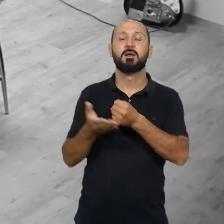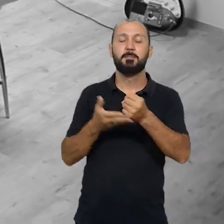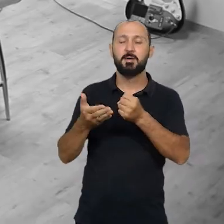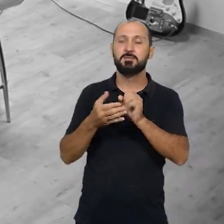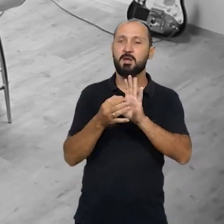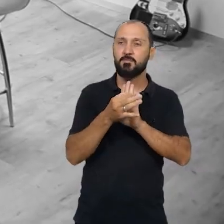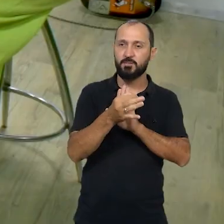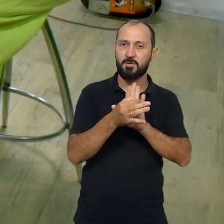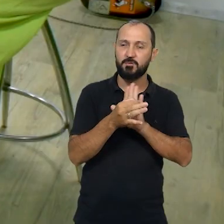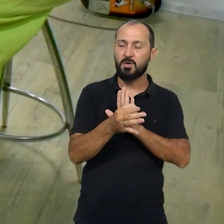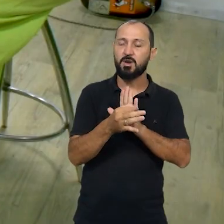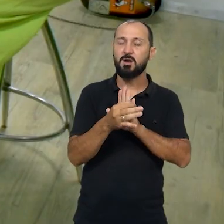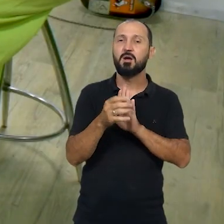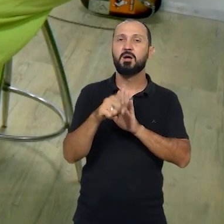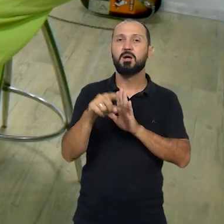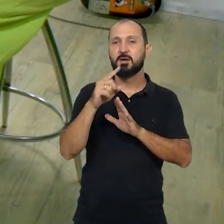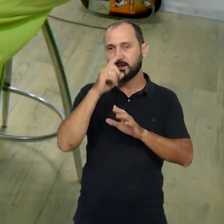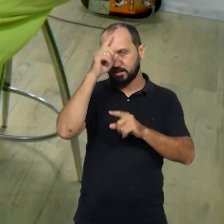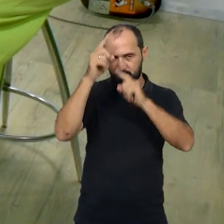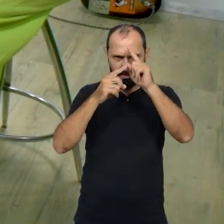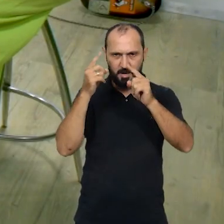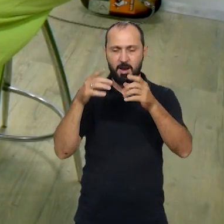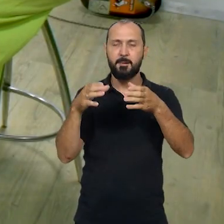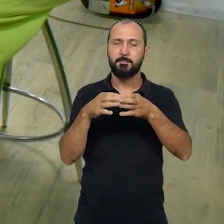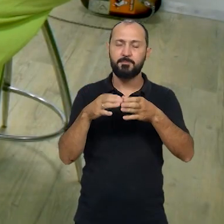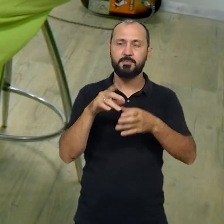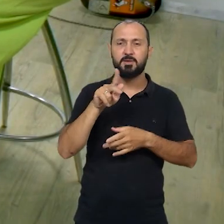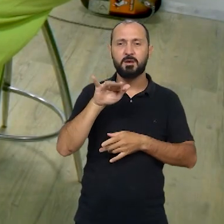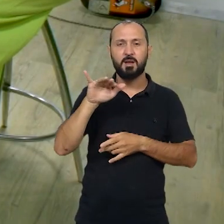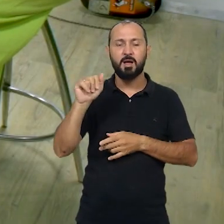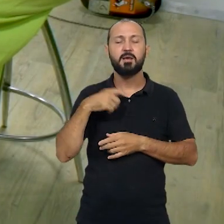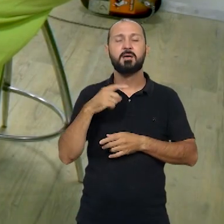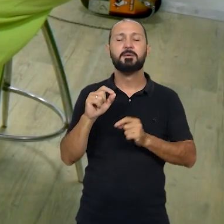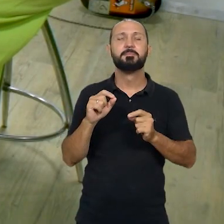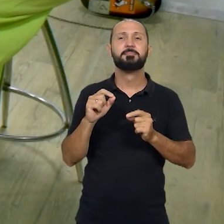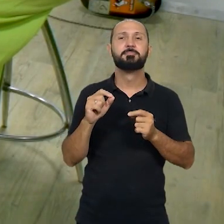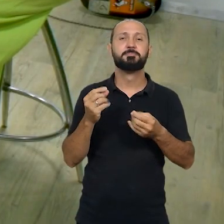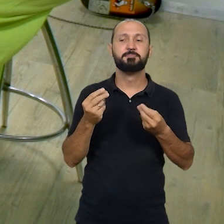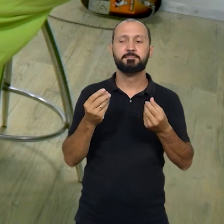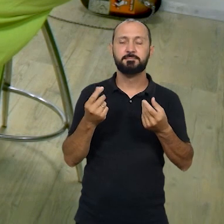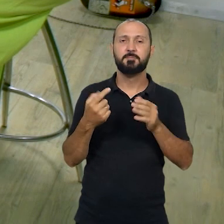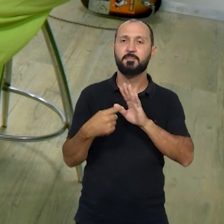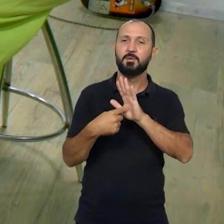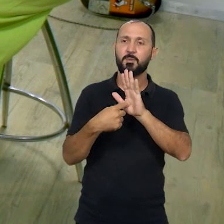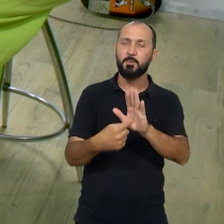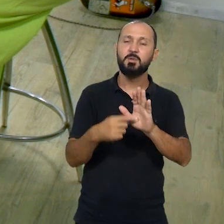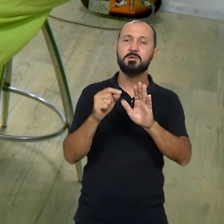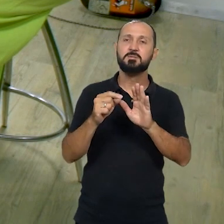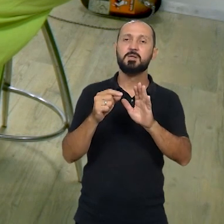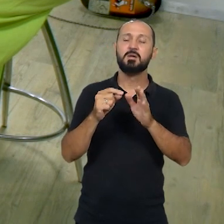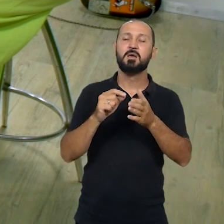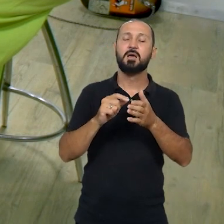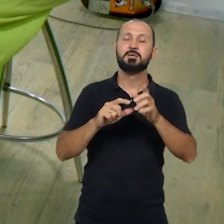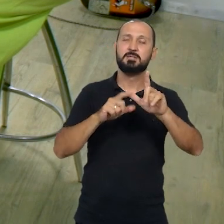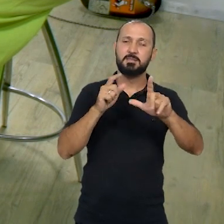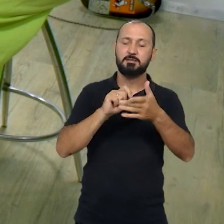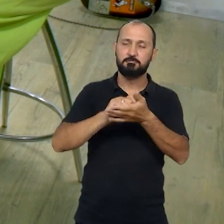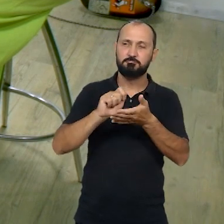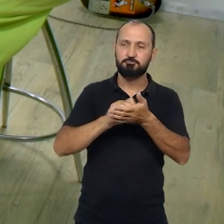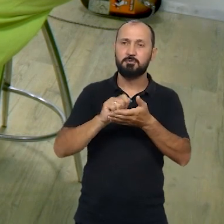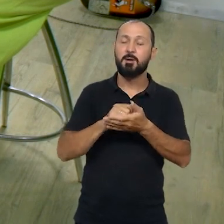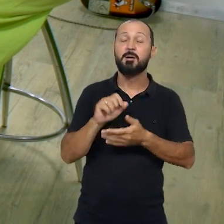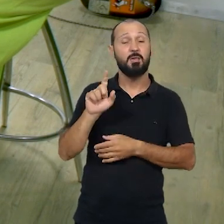para acompanhar esse meu autoral. A minha música autoral, né? Então, as músicas que a gente faz, autorais, a maioria dos instrumentos, elas